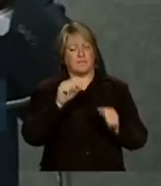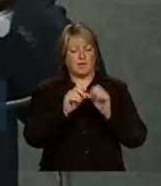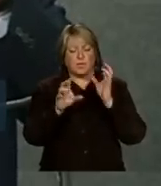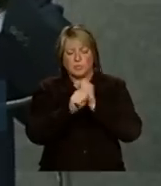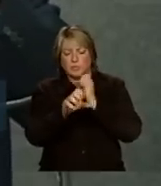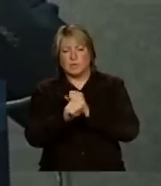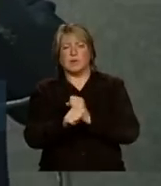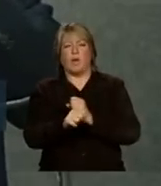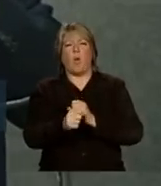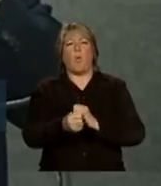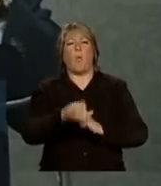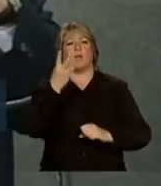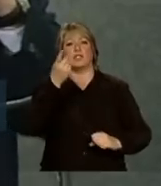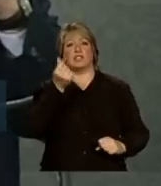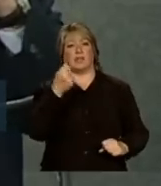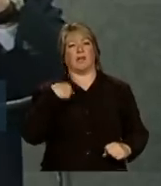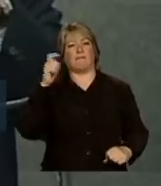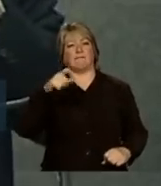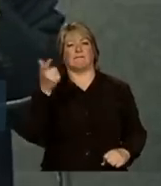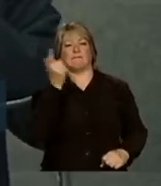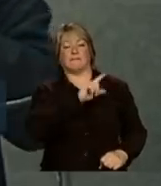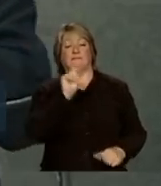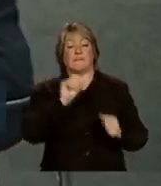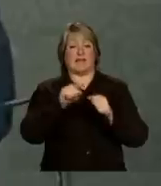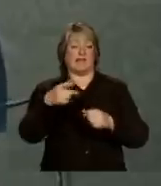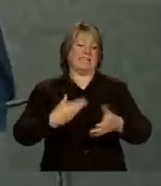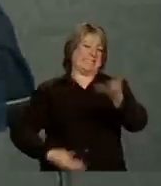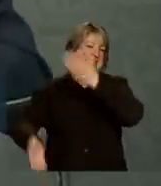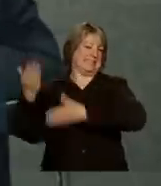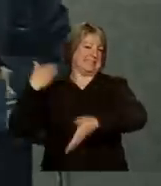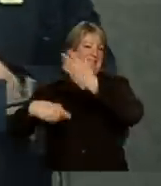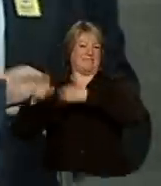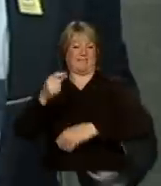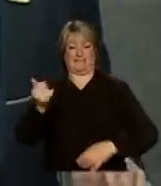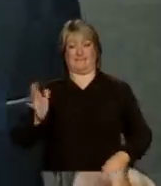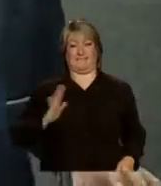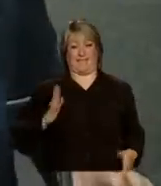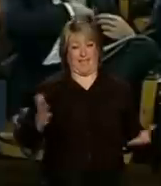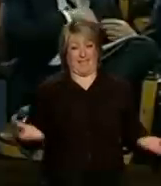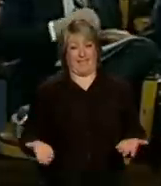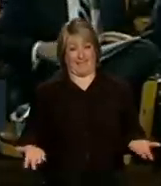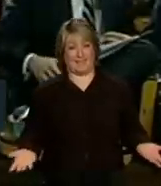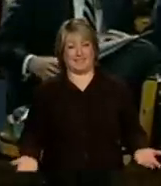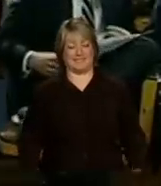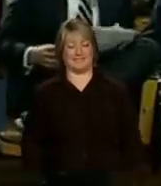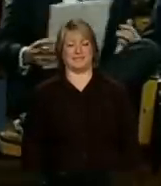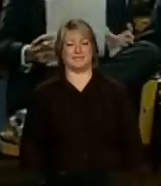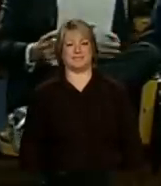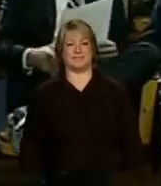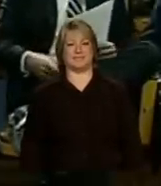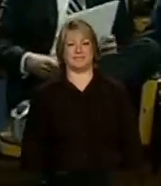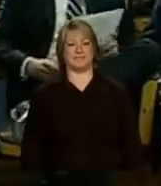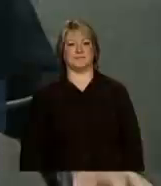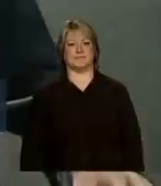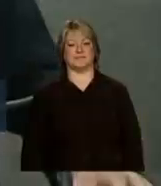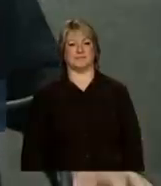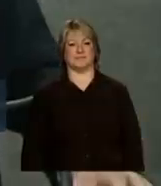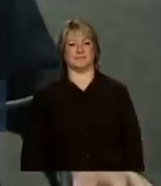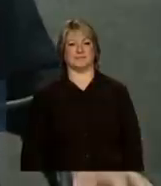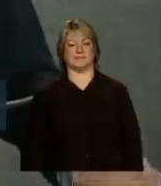dinheiro poderia ter ganho se eu já tivesse feito isso há 20 30 anos atrás tá certo né né